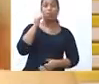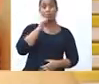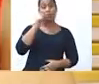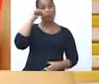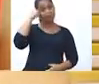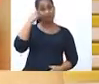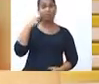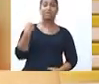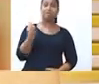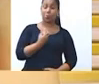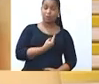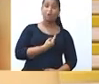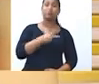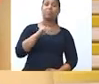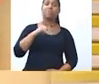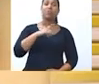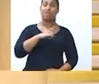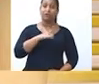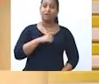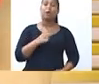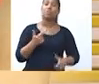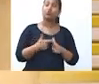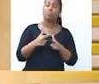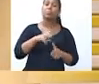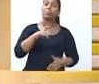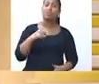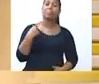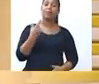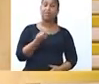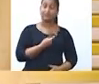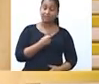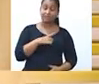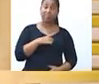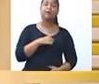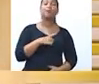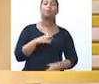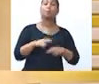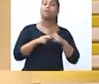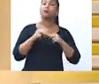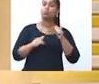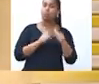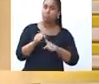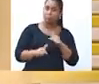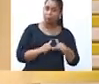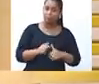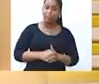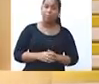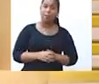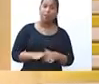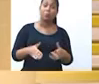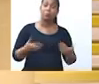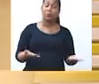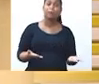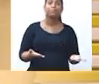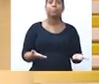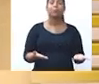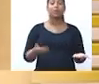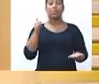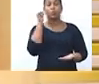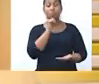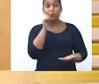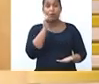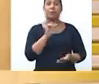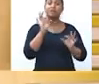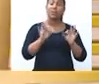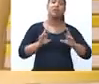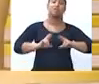que nós mulheres negras vamos ter, os problemas que nós vamos ter diante, por exemplo, de um trabalho e tudo mais, embora sejamos mulheres,